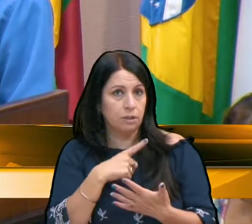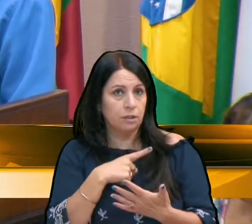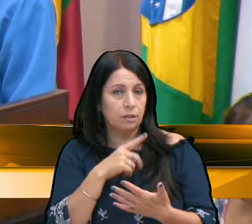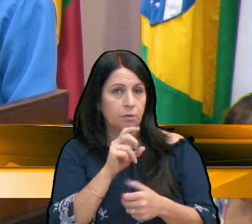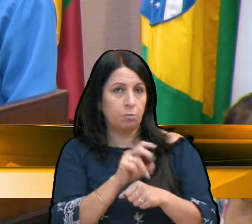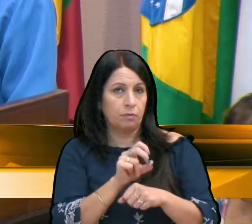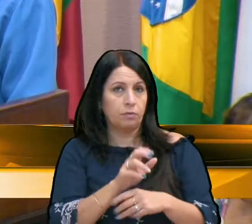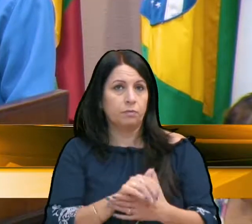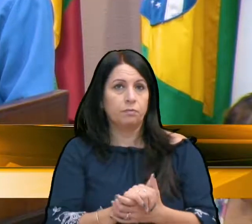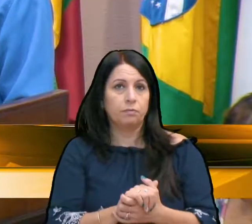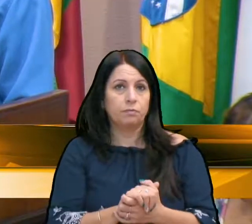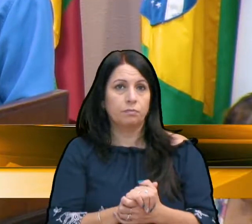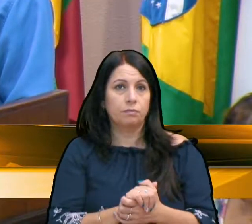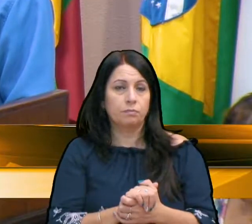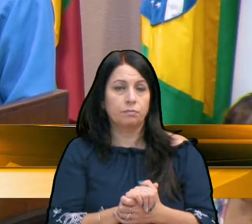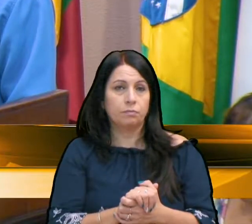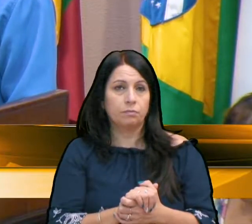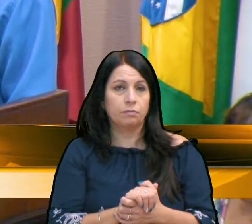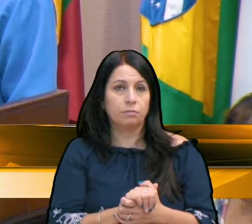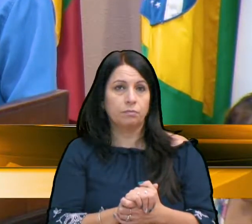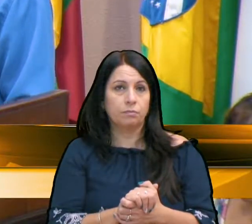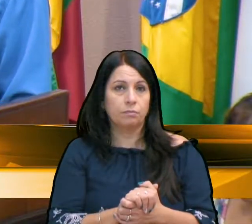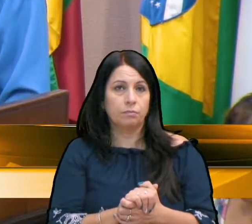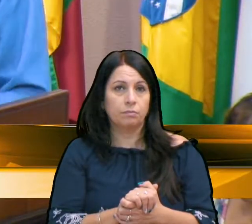vaga. Mas